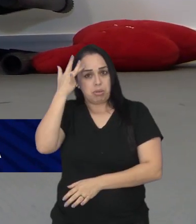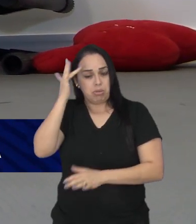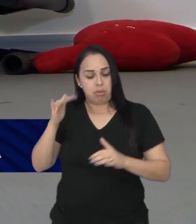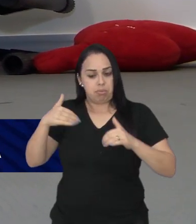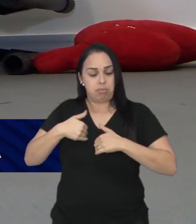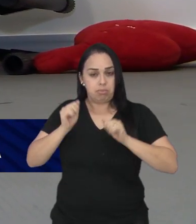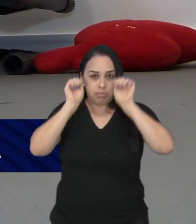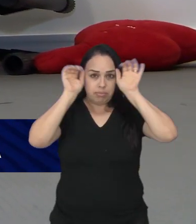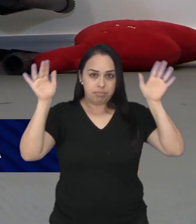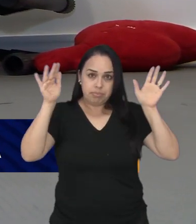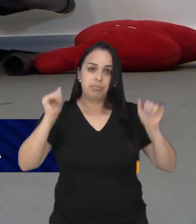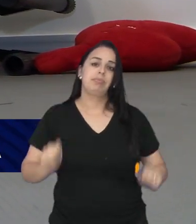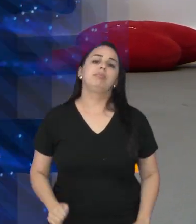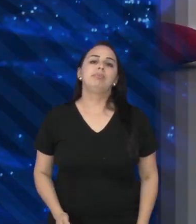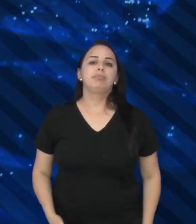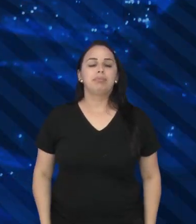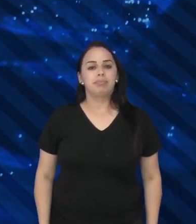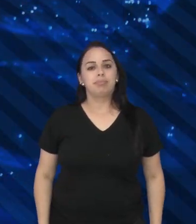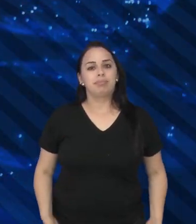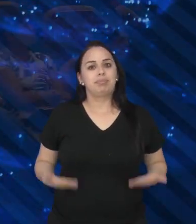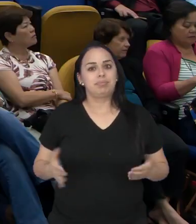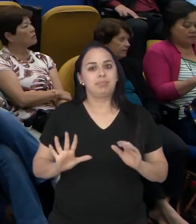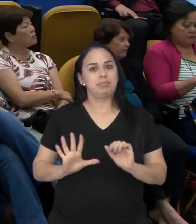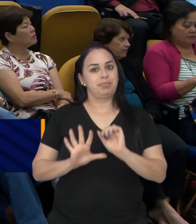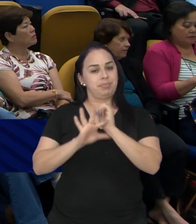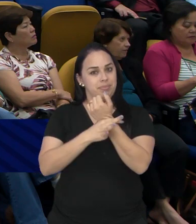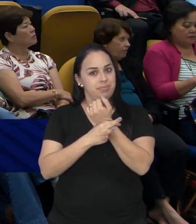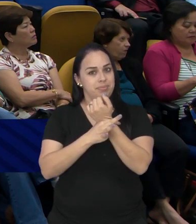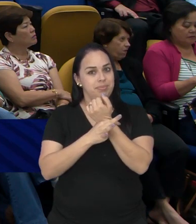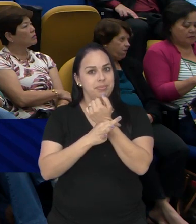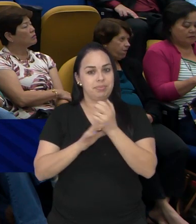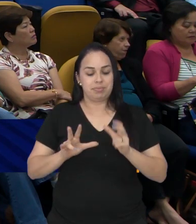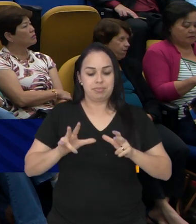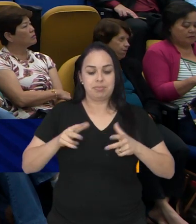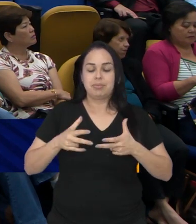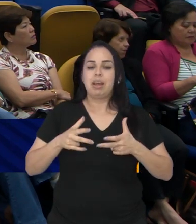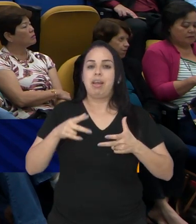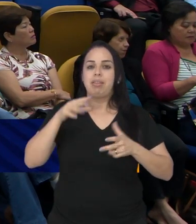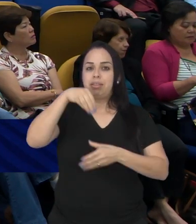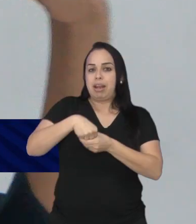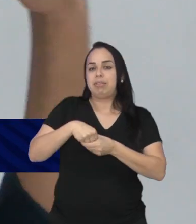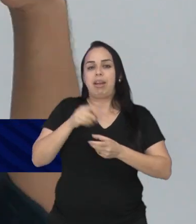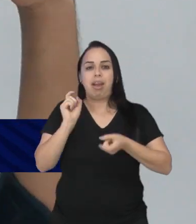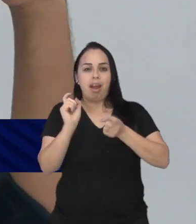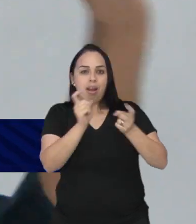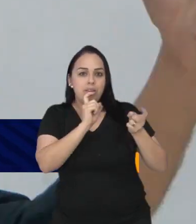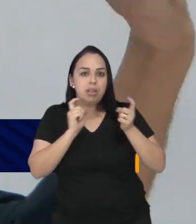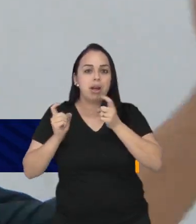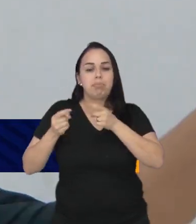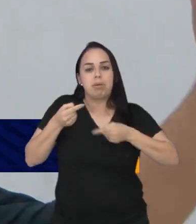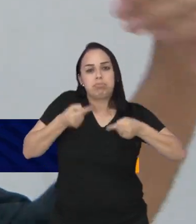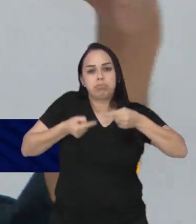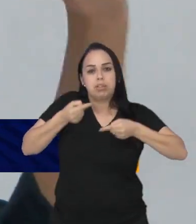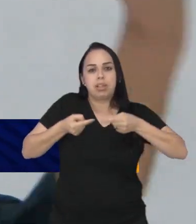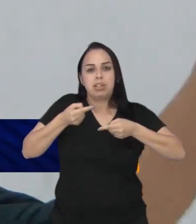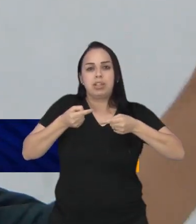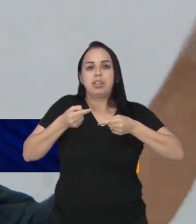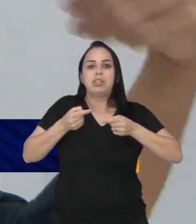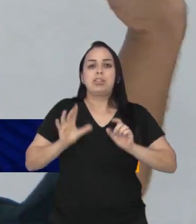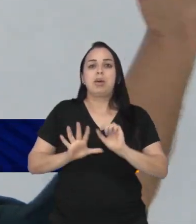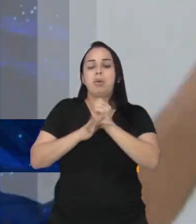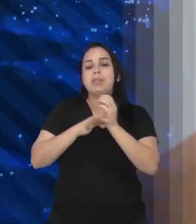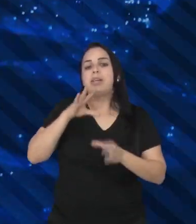transtorno do espectro autista. Segurança. Câmara cedia reunião para discutir segurança em condomínios